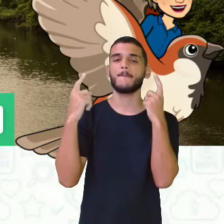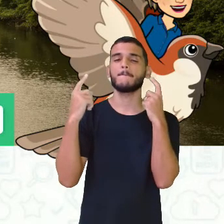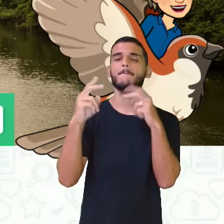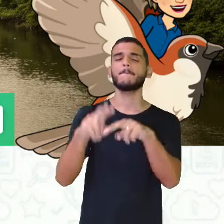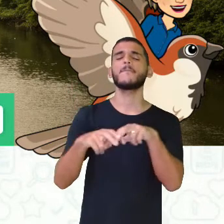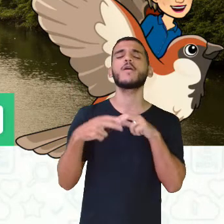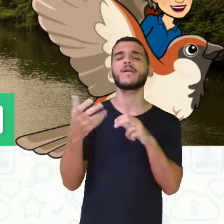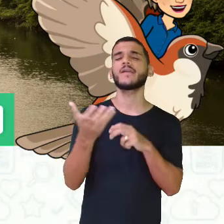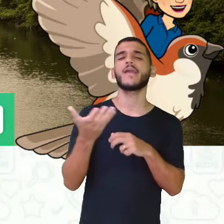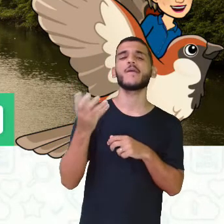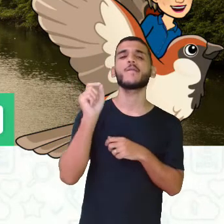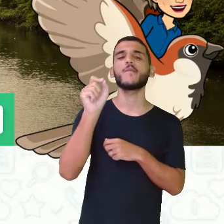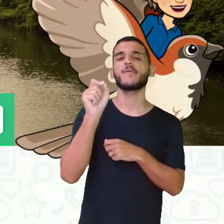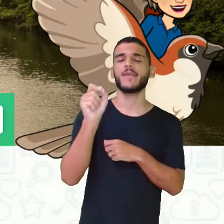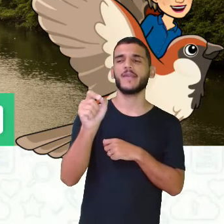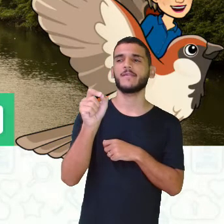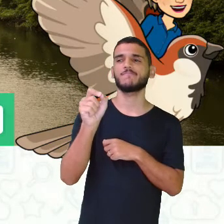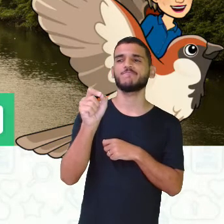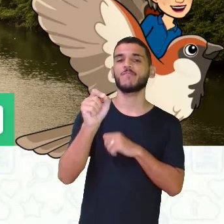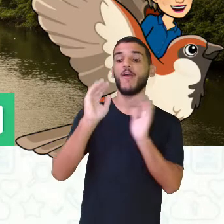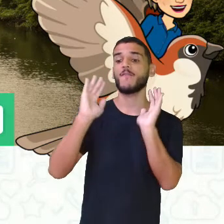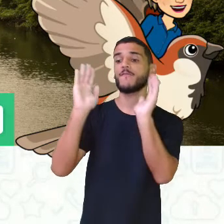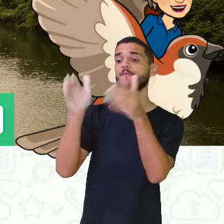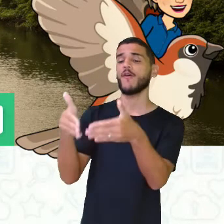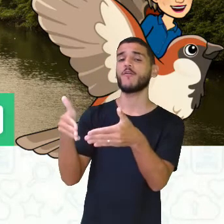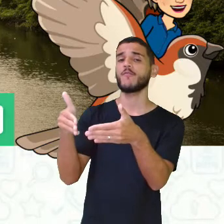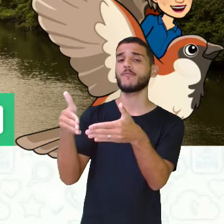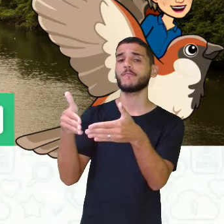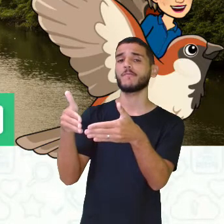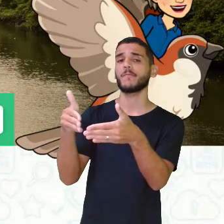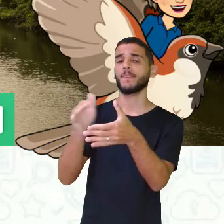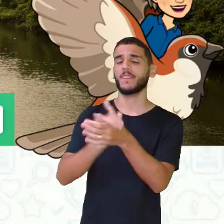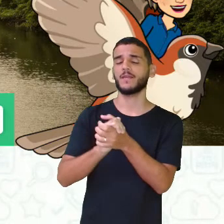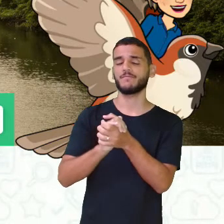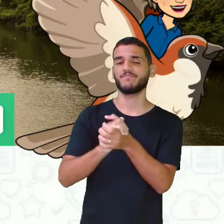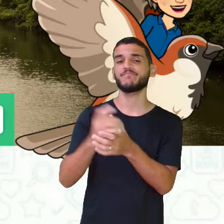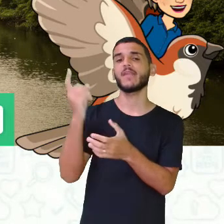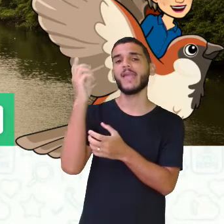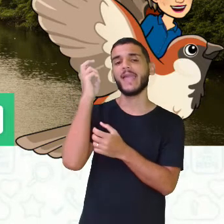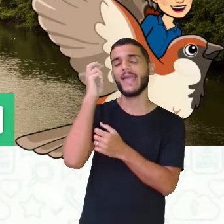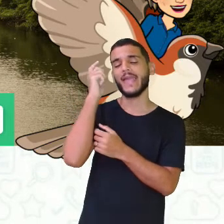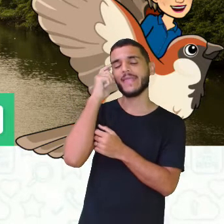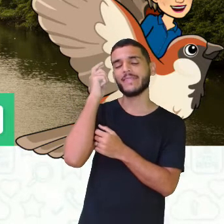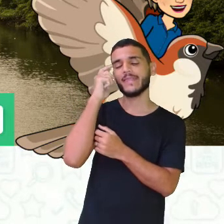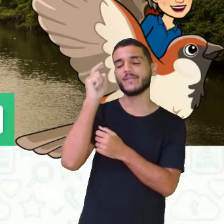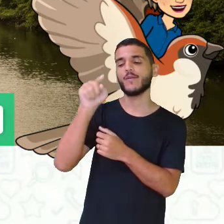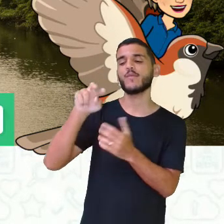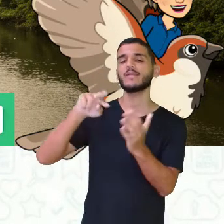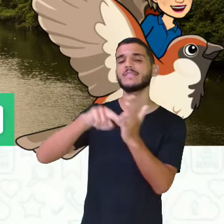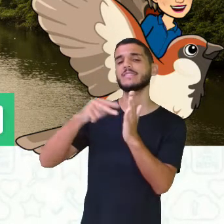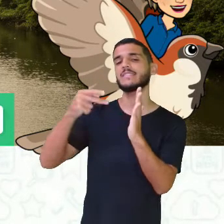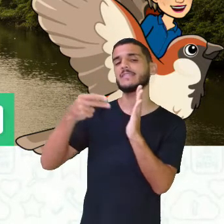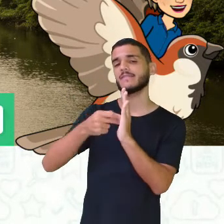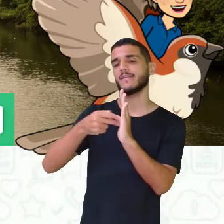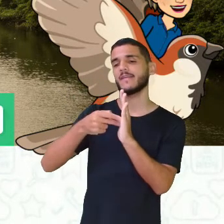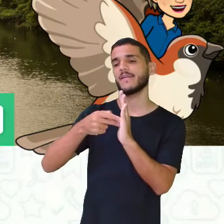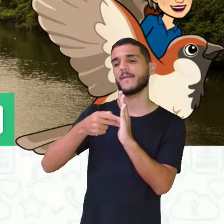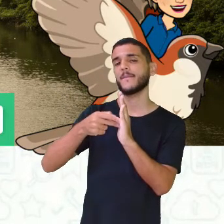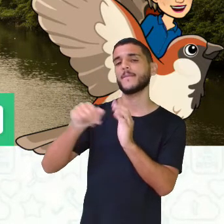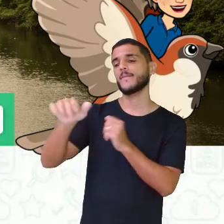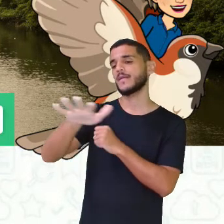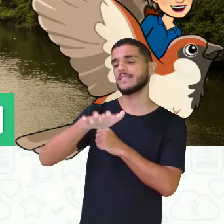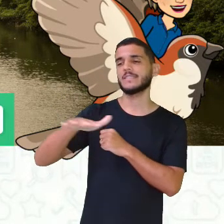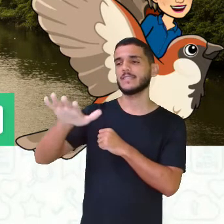pensar um pouco na ideia de paisagem, para a gente entender a paisagem sonora. Porque a paisagem é um